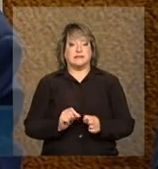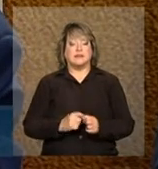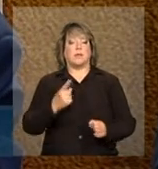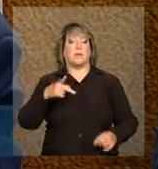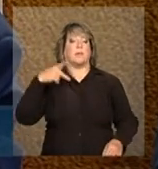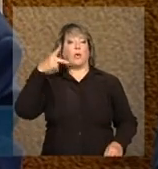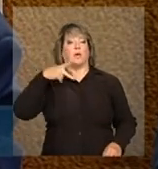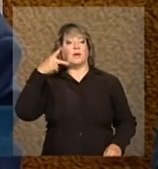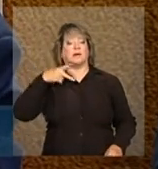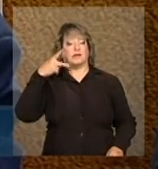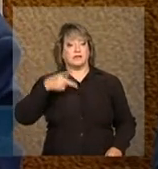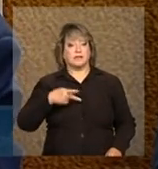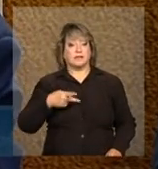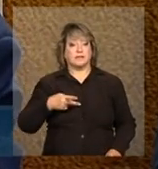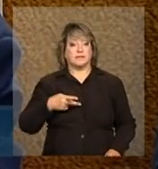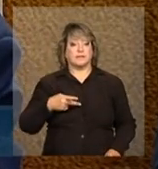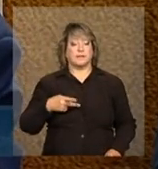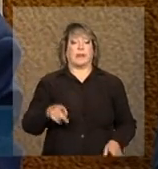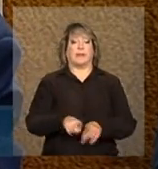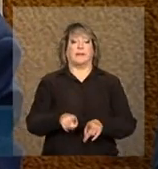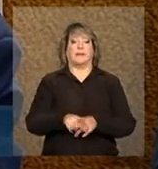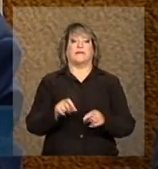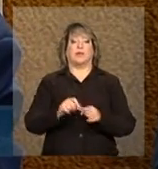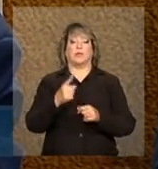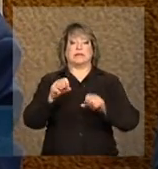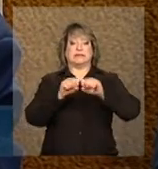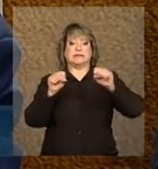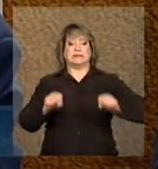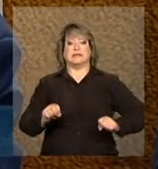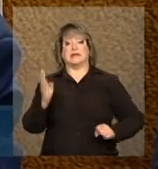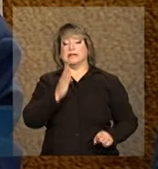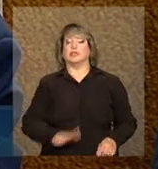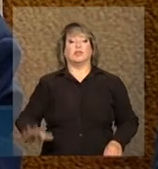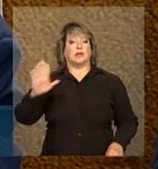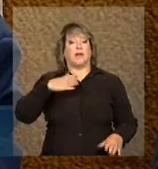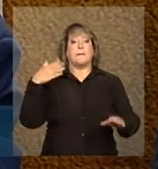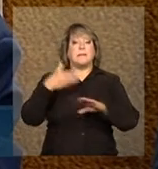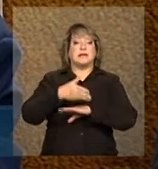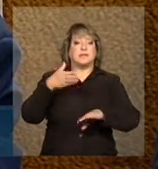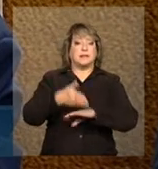política e de um sistema nacional de participação social.